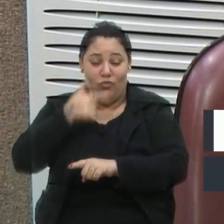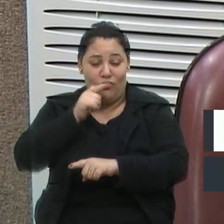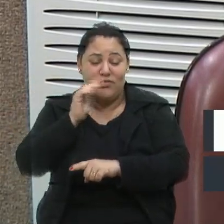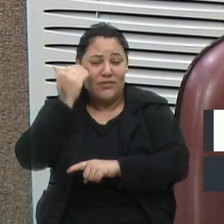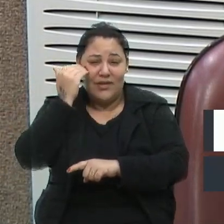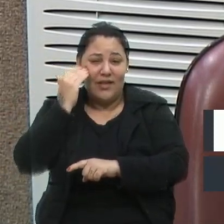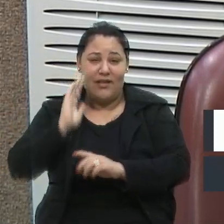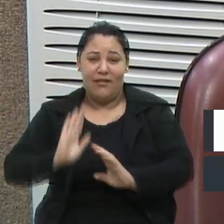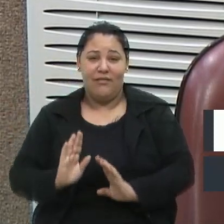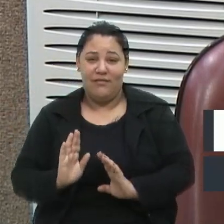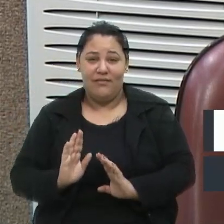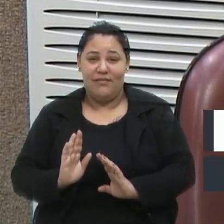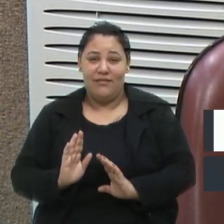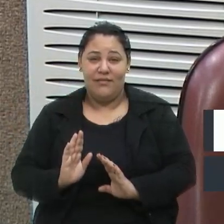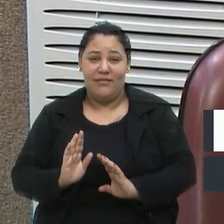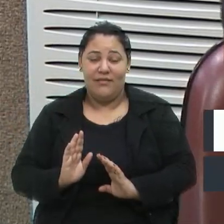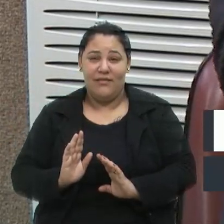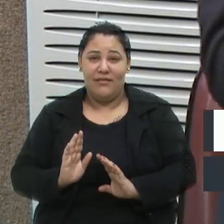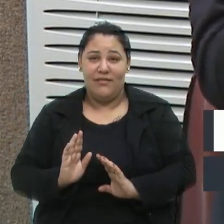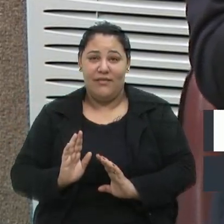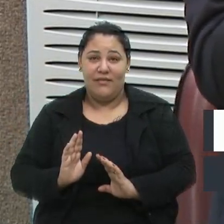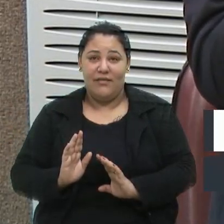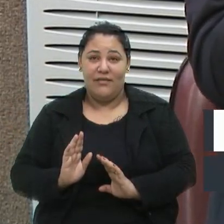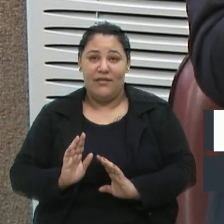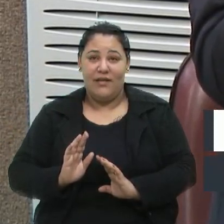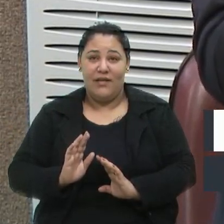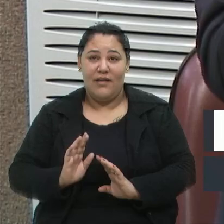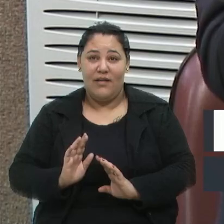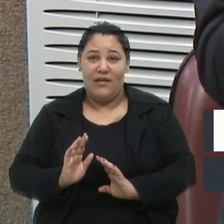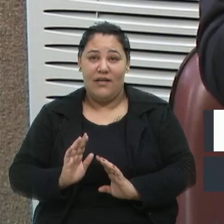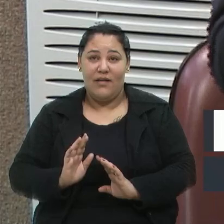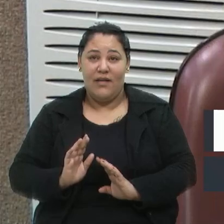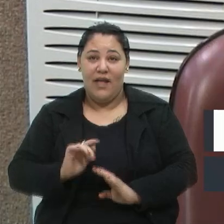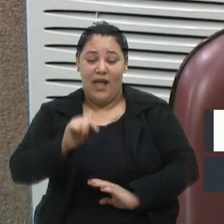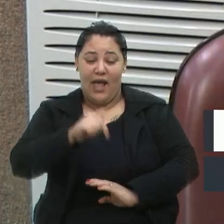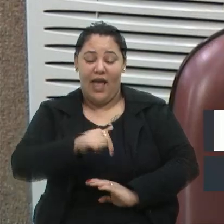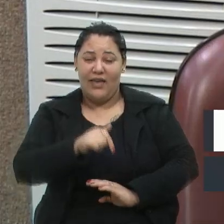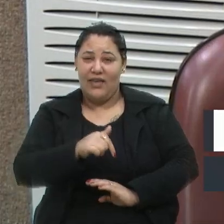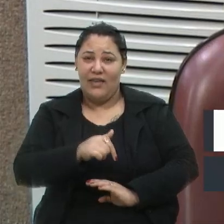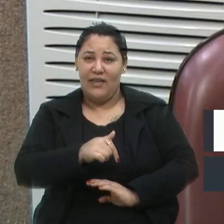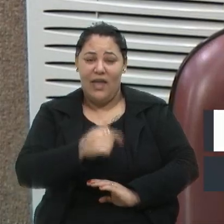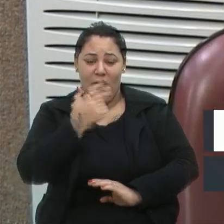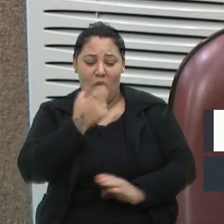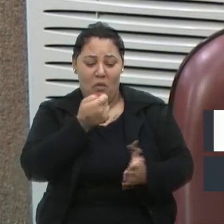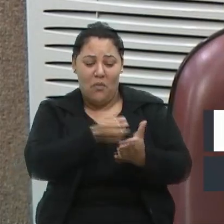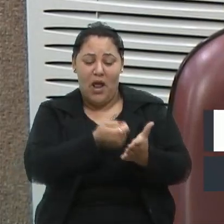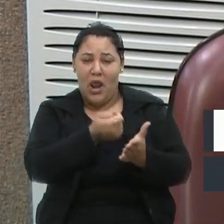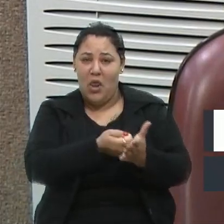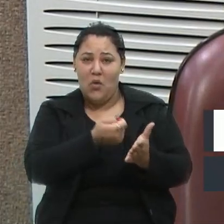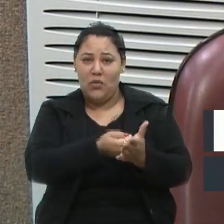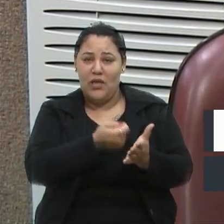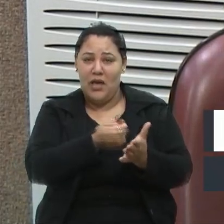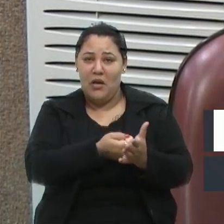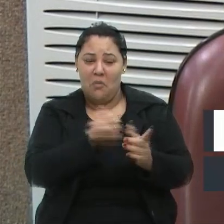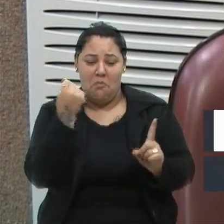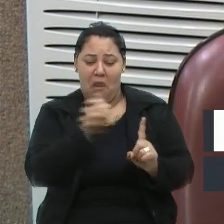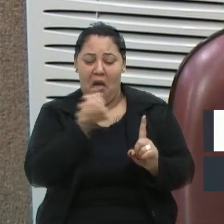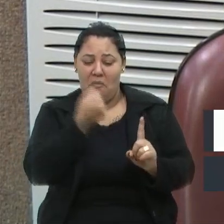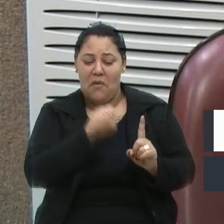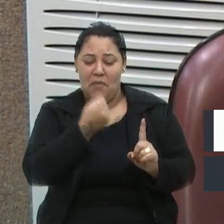entender. Aqui parece uma luta de boxe, quem é a esquerda, quem é a direita.